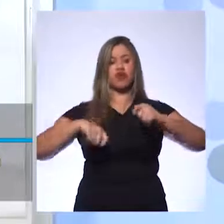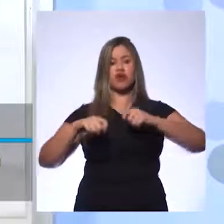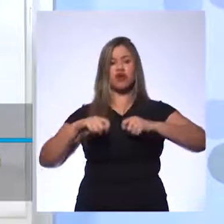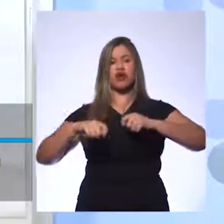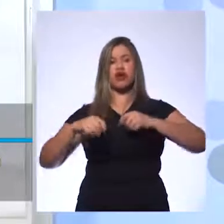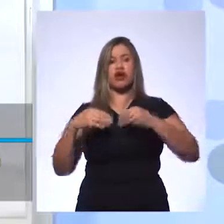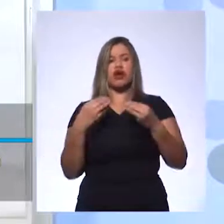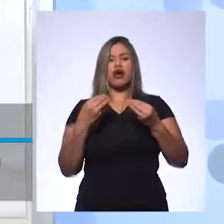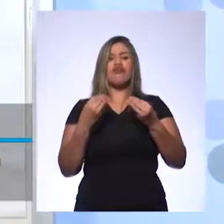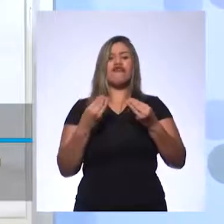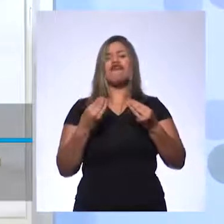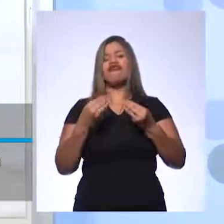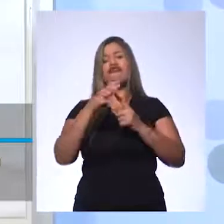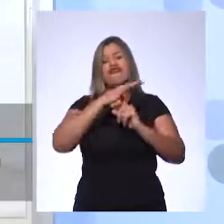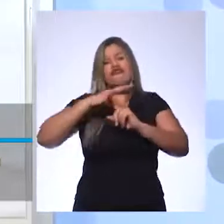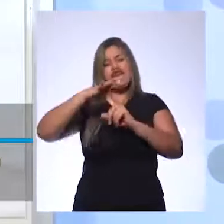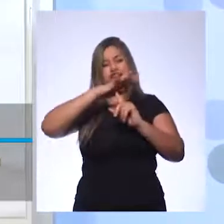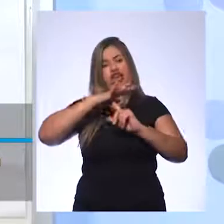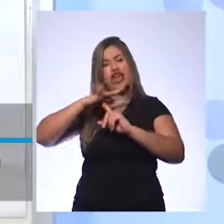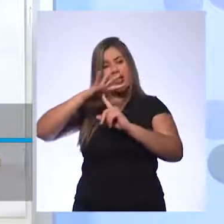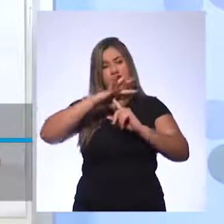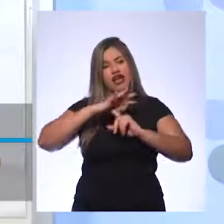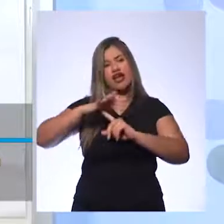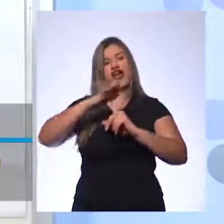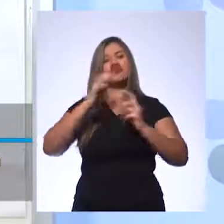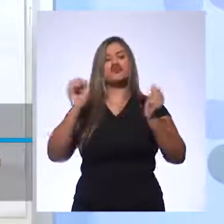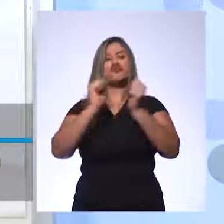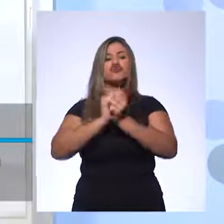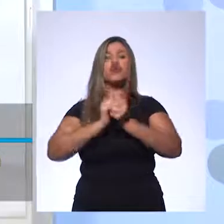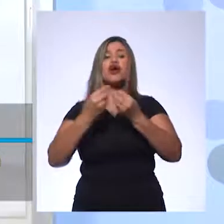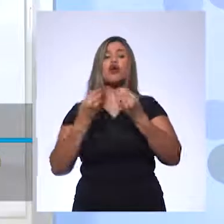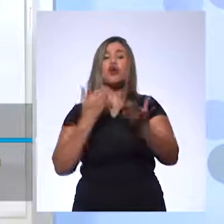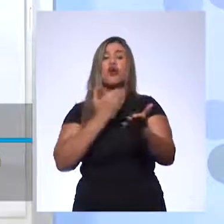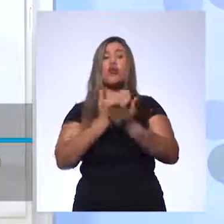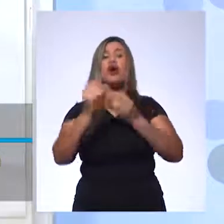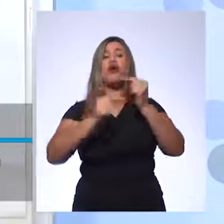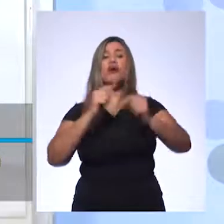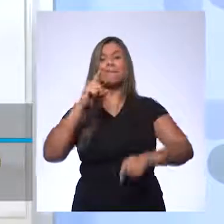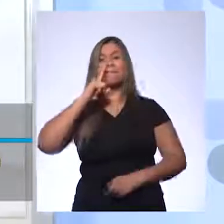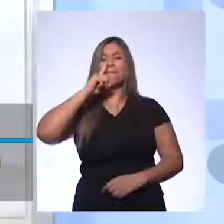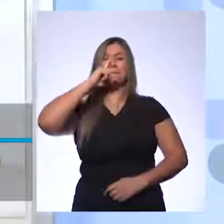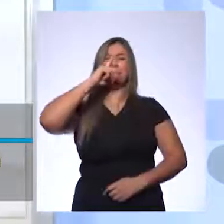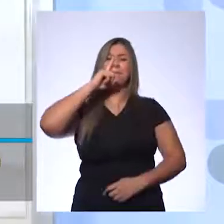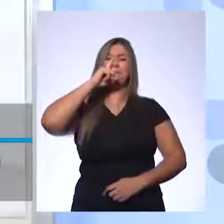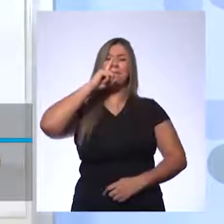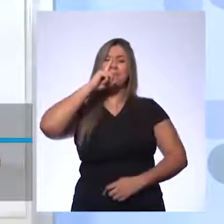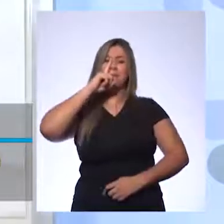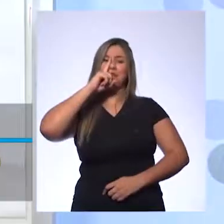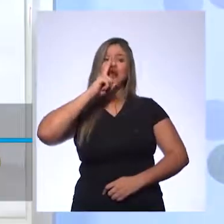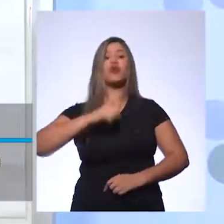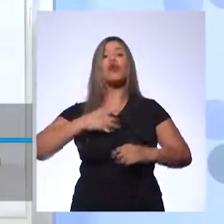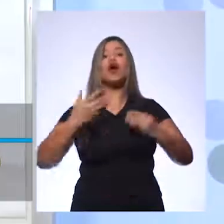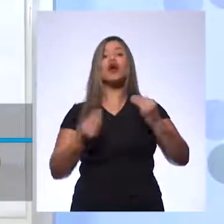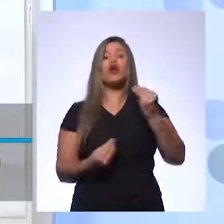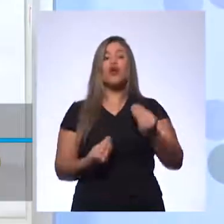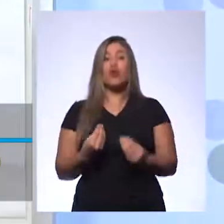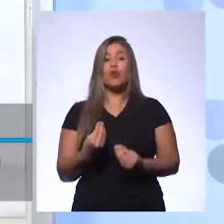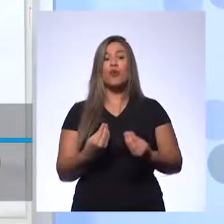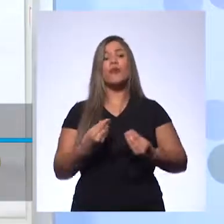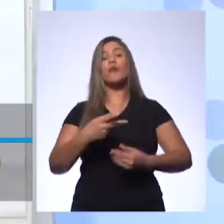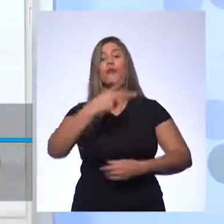participando ali das feiras aqueles centro ele começou a se tornar um lugar perigoso Então as pessoas preferiram